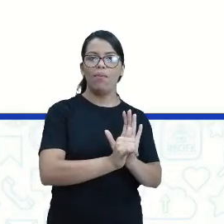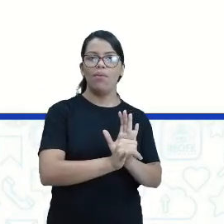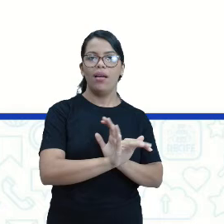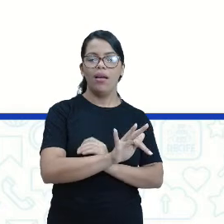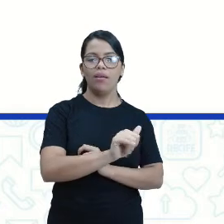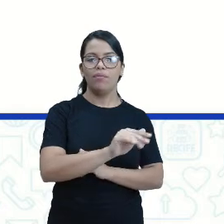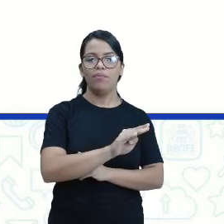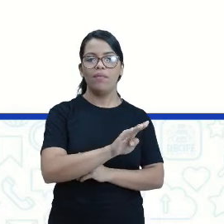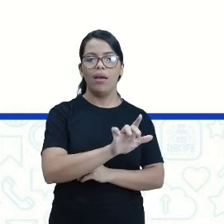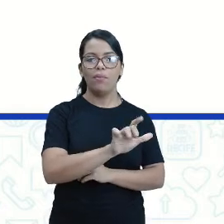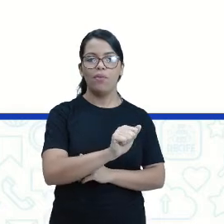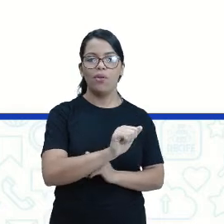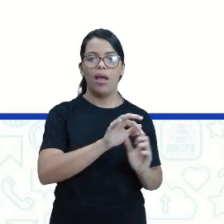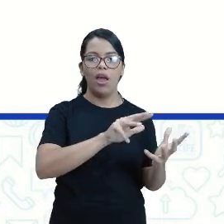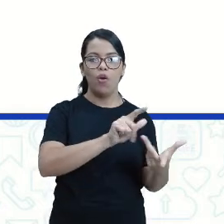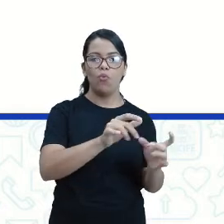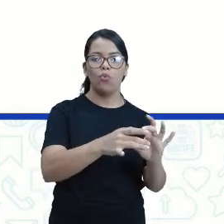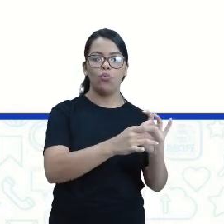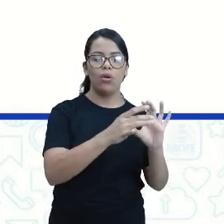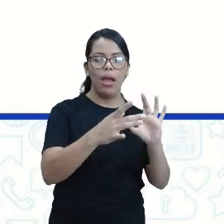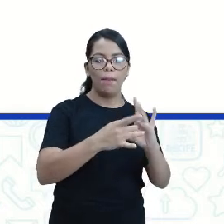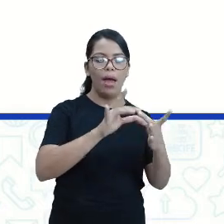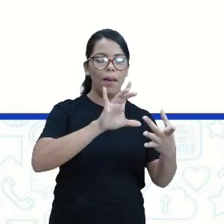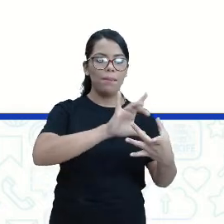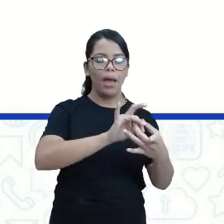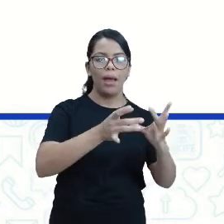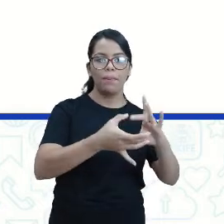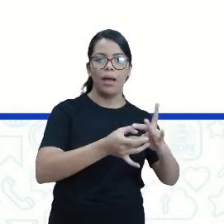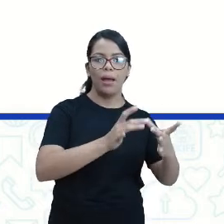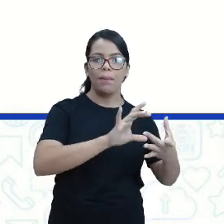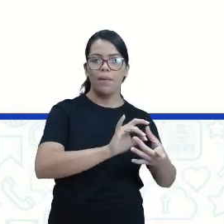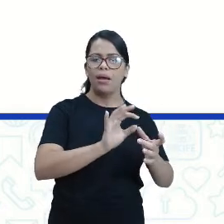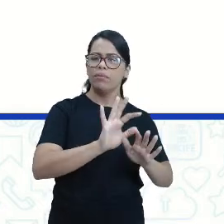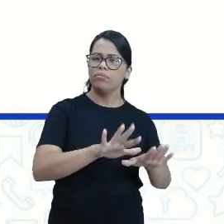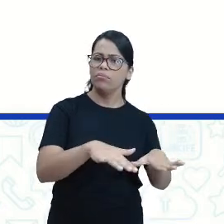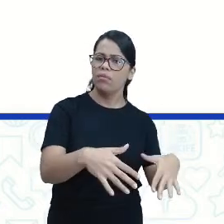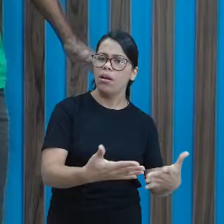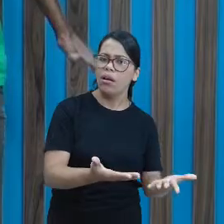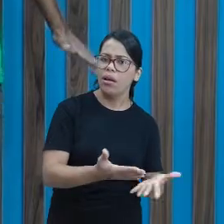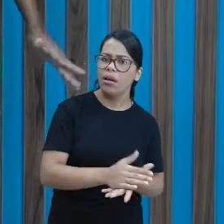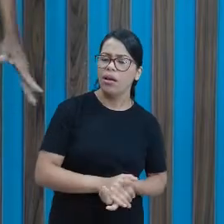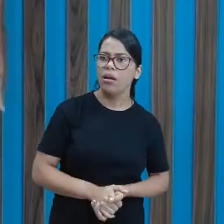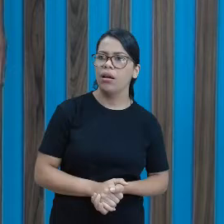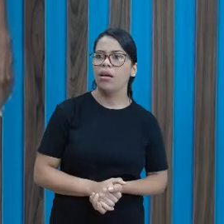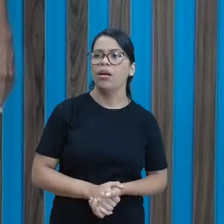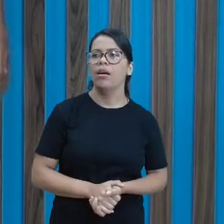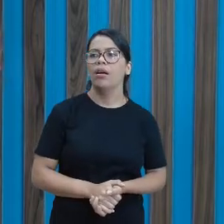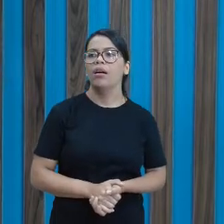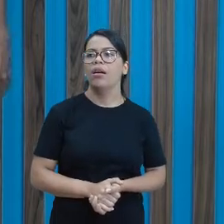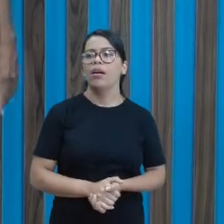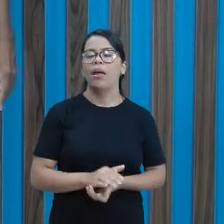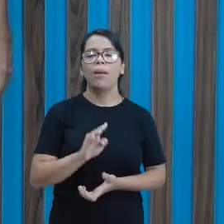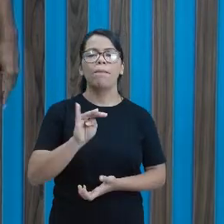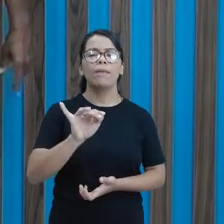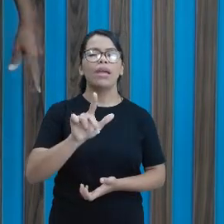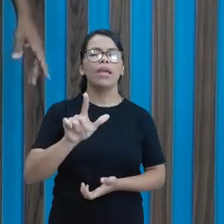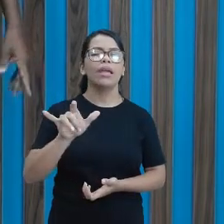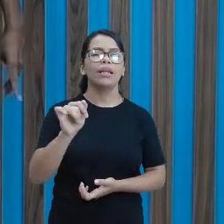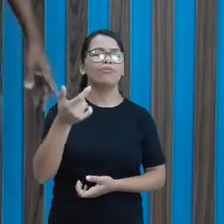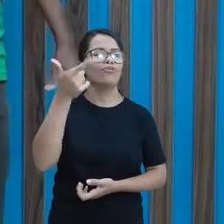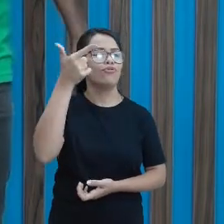conectado. Será que o mundo todo está interligado e conectado? Será? Billy Billy tá falando em